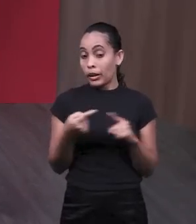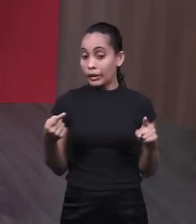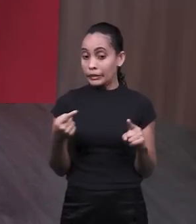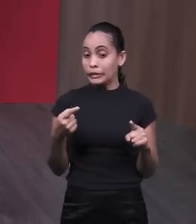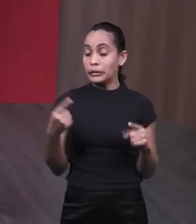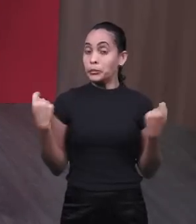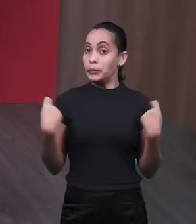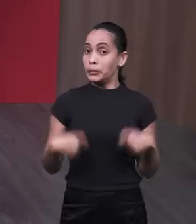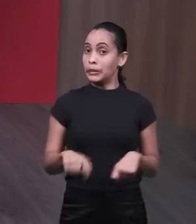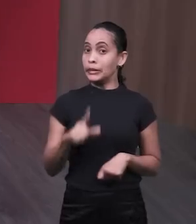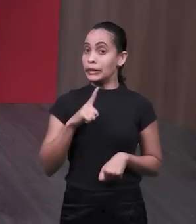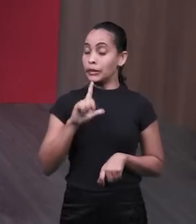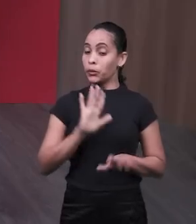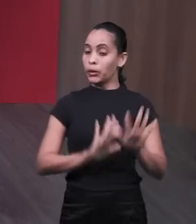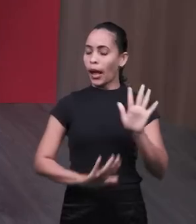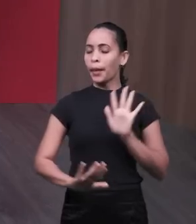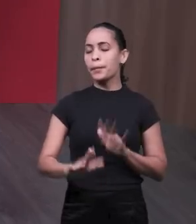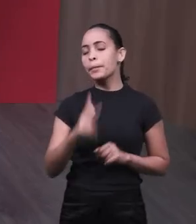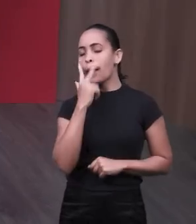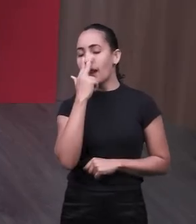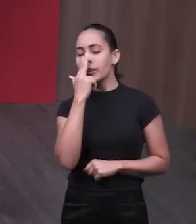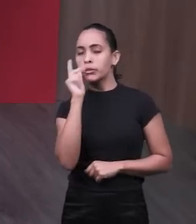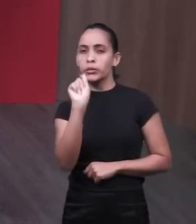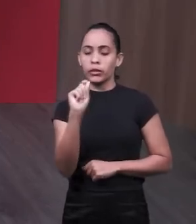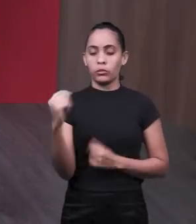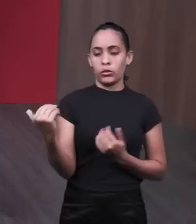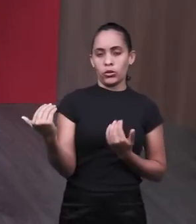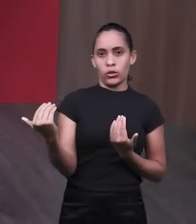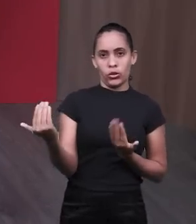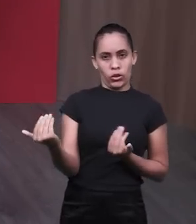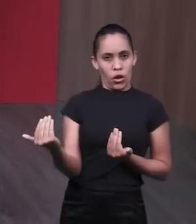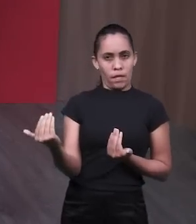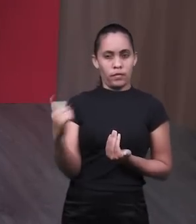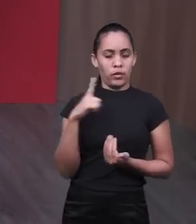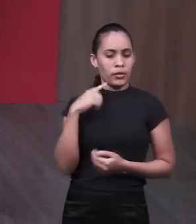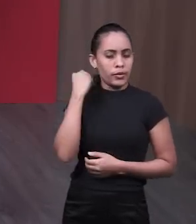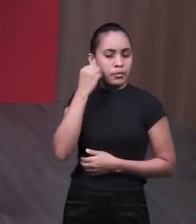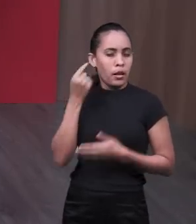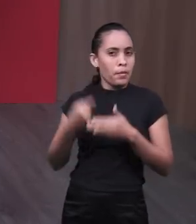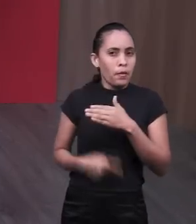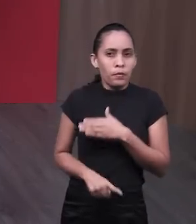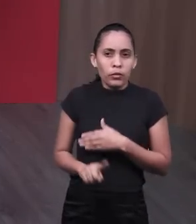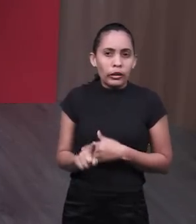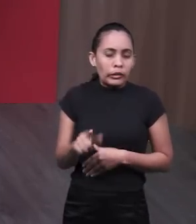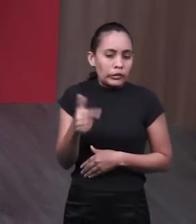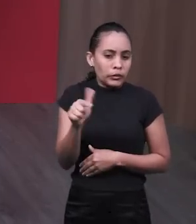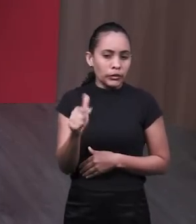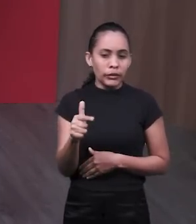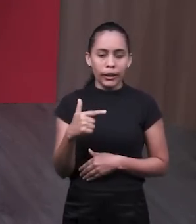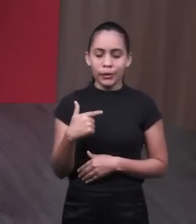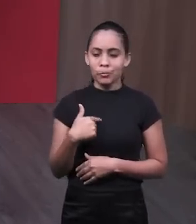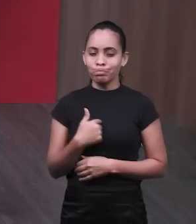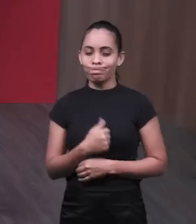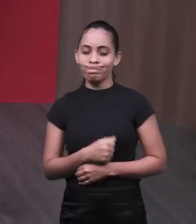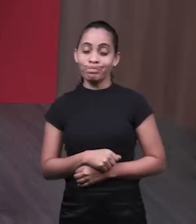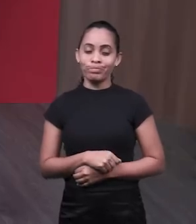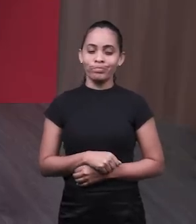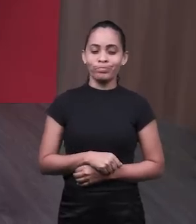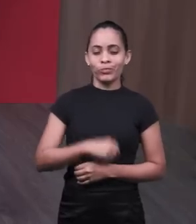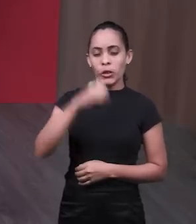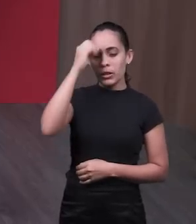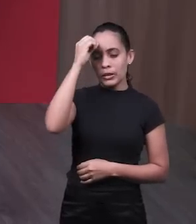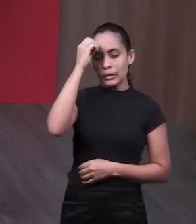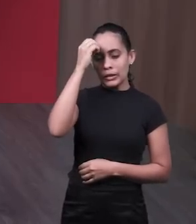seus perigos. A impressão que dá às vezes é que alguns jovens, talvez por não ter uma experiência mais profunda, ficam encantados